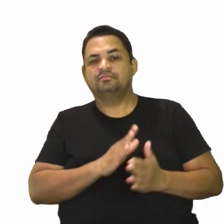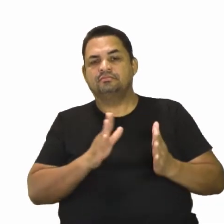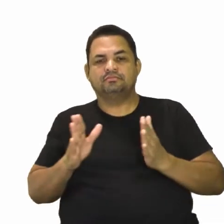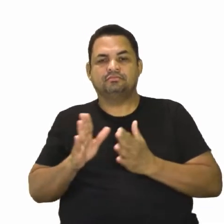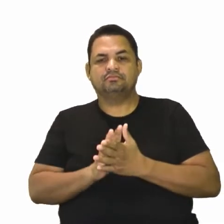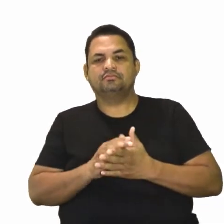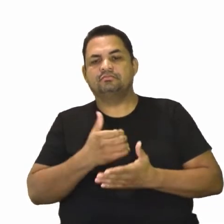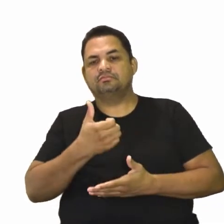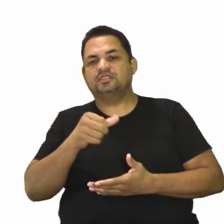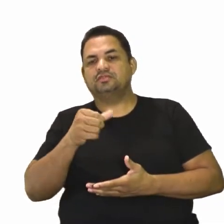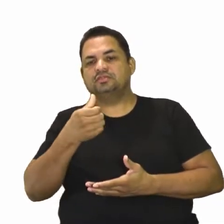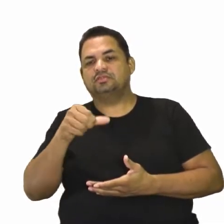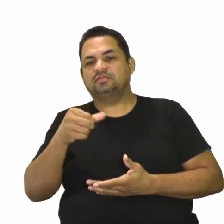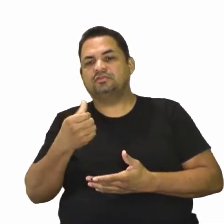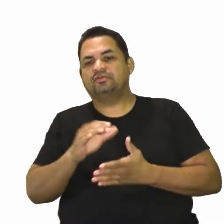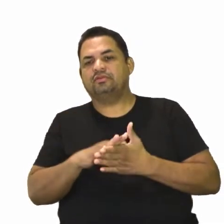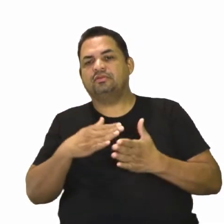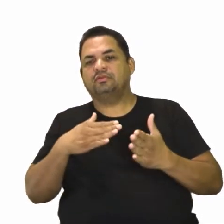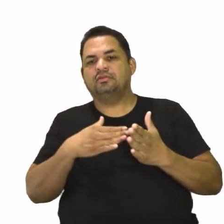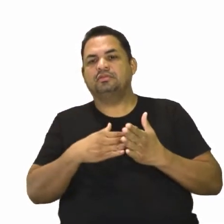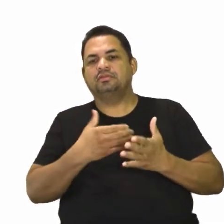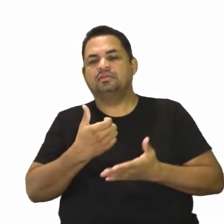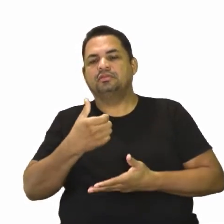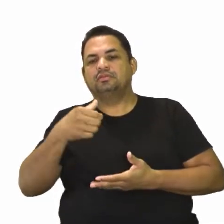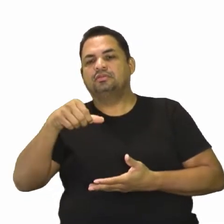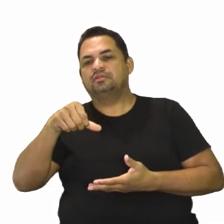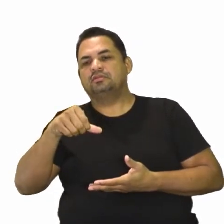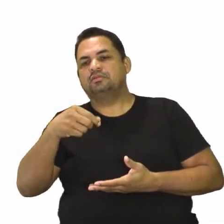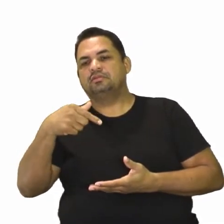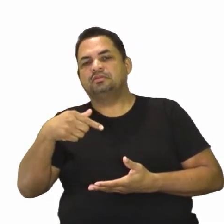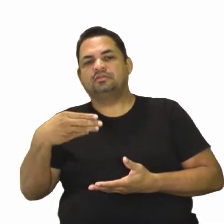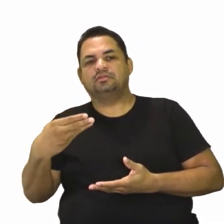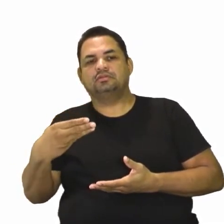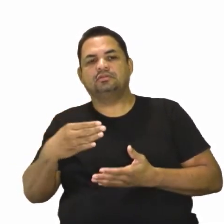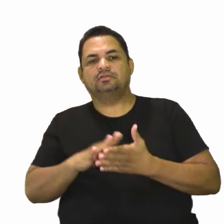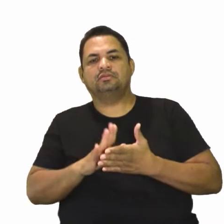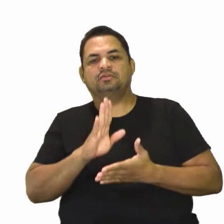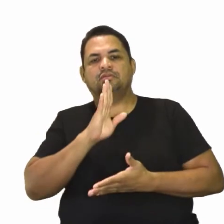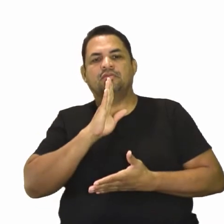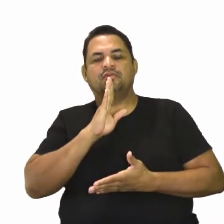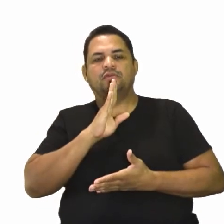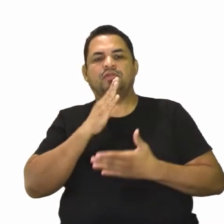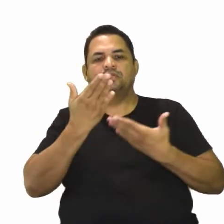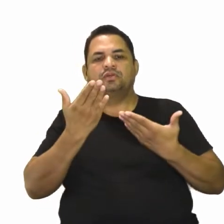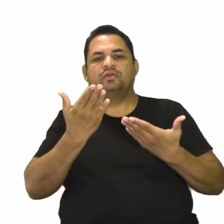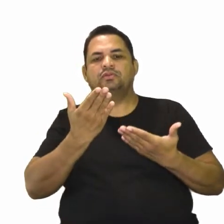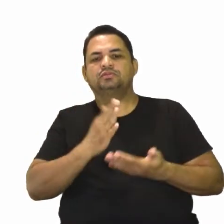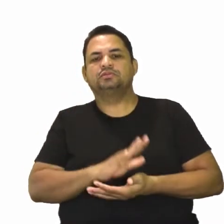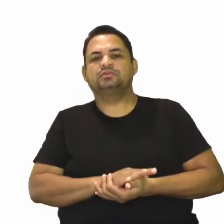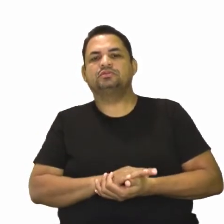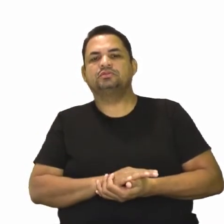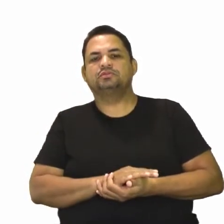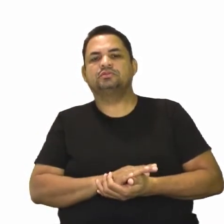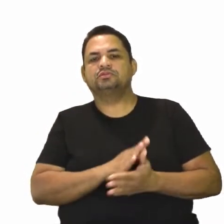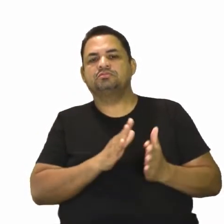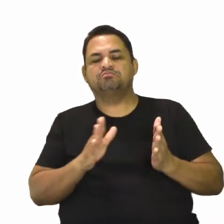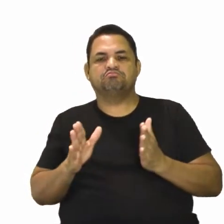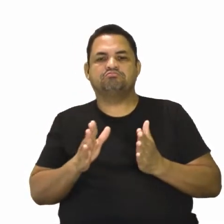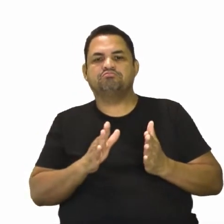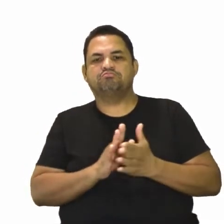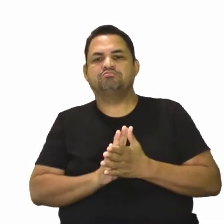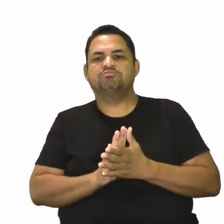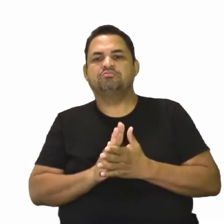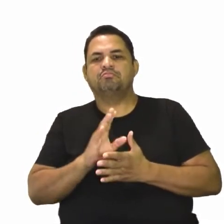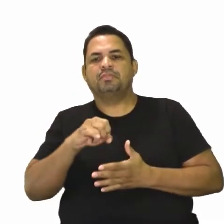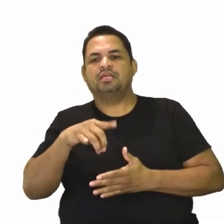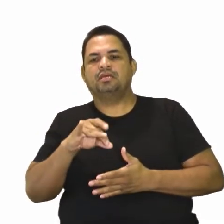O período que vai de 1969 a 1973 ficou conhecido como a